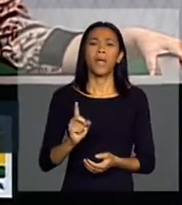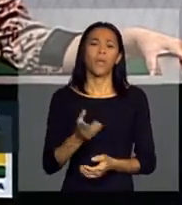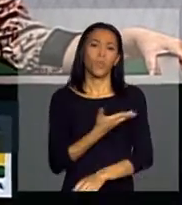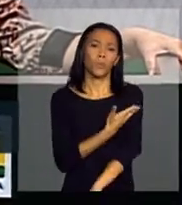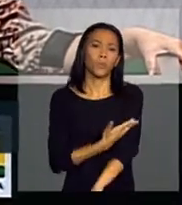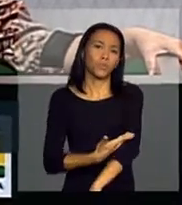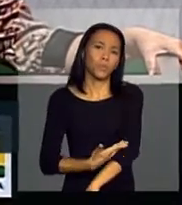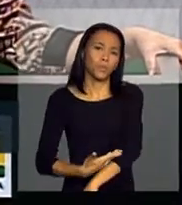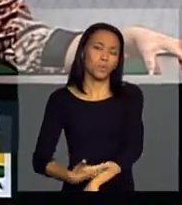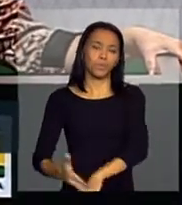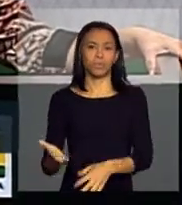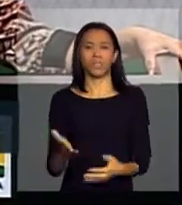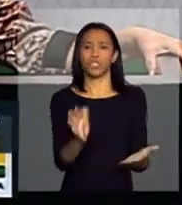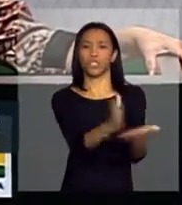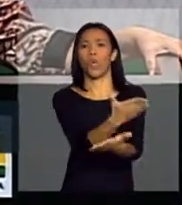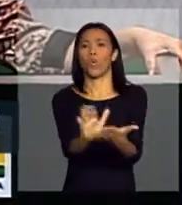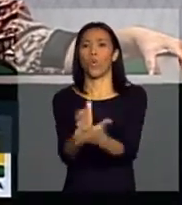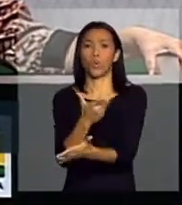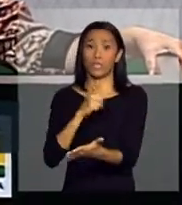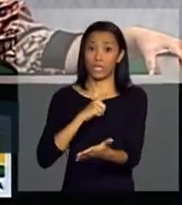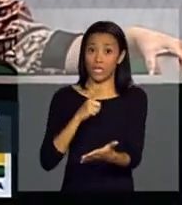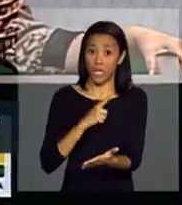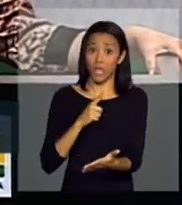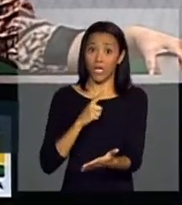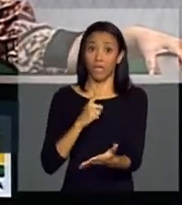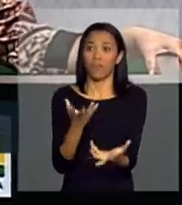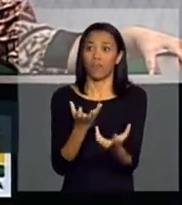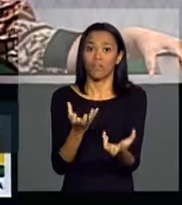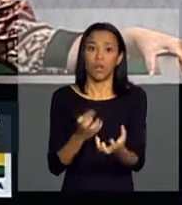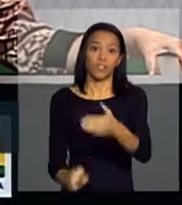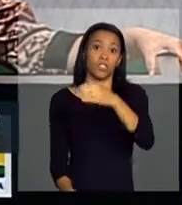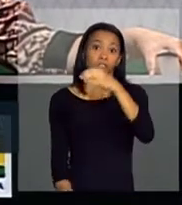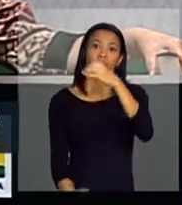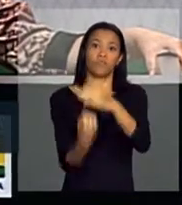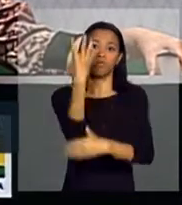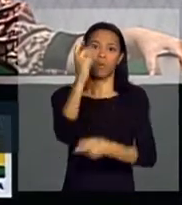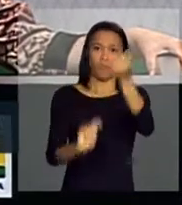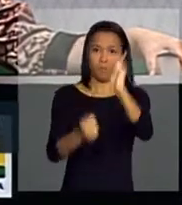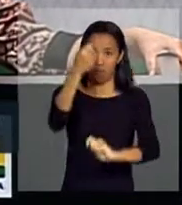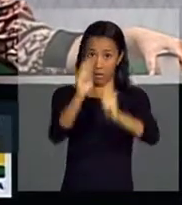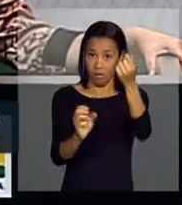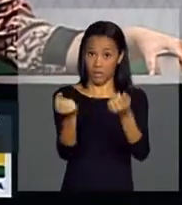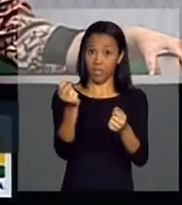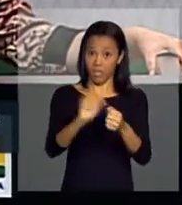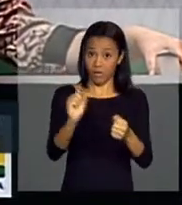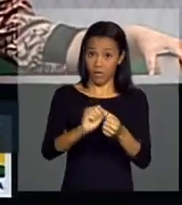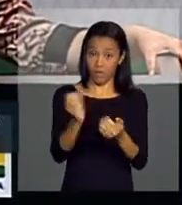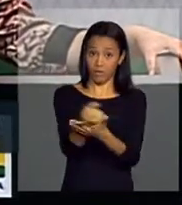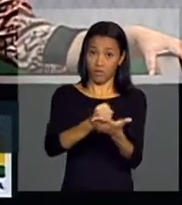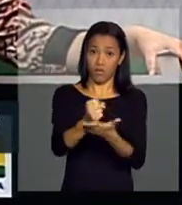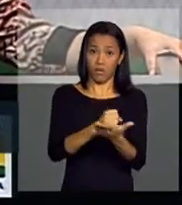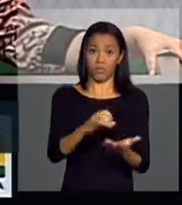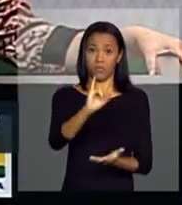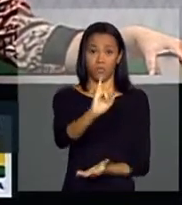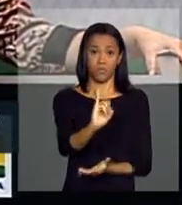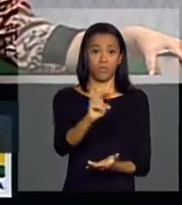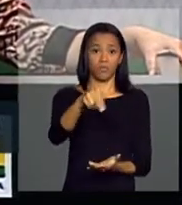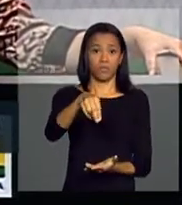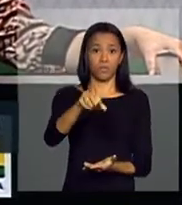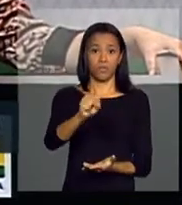alguns ter uma empresa produtora de insulina no Brasil e aqui